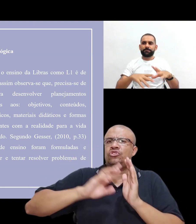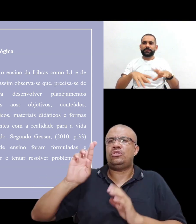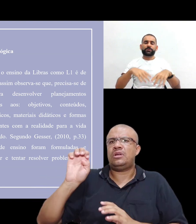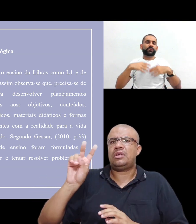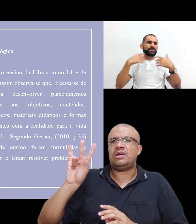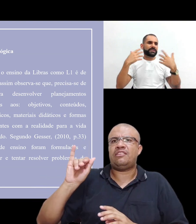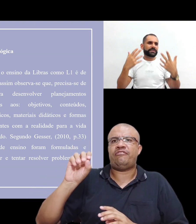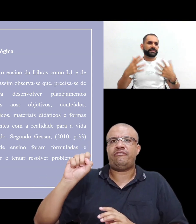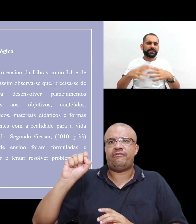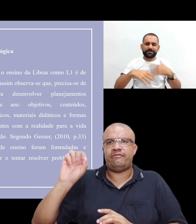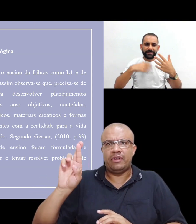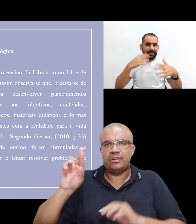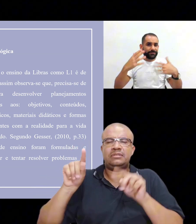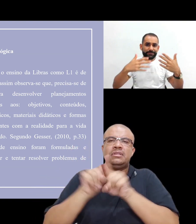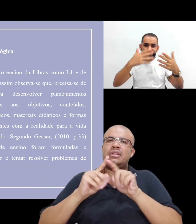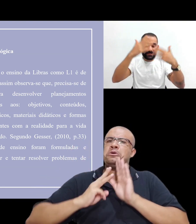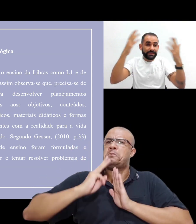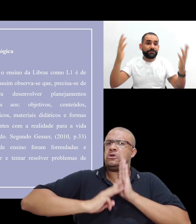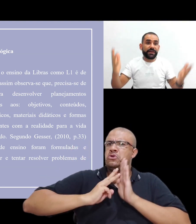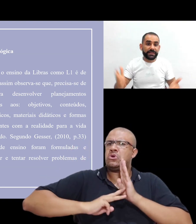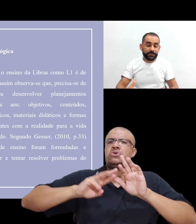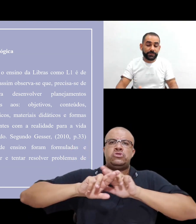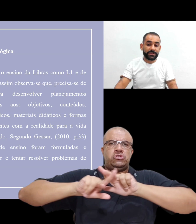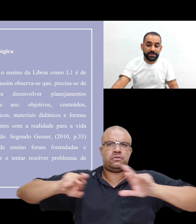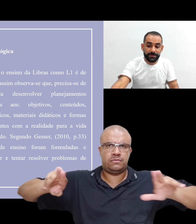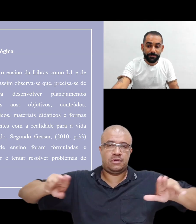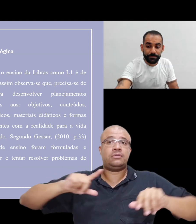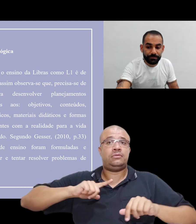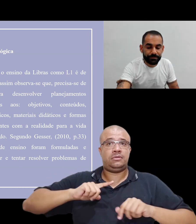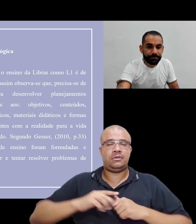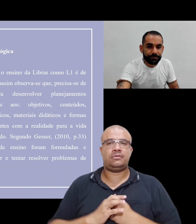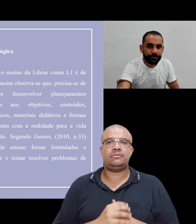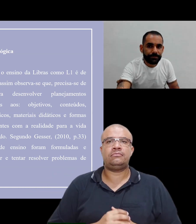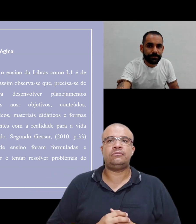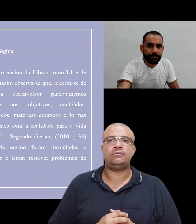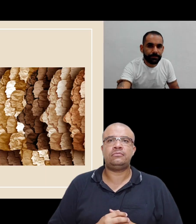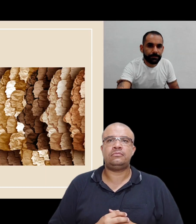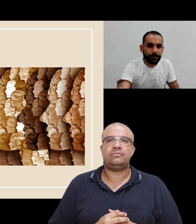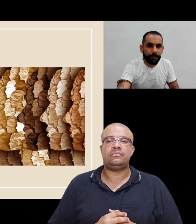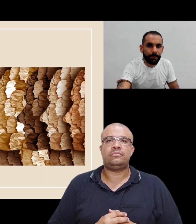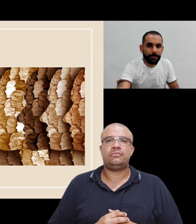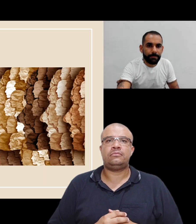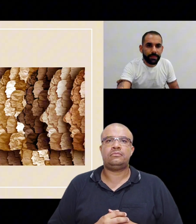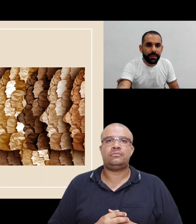reversa, metodologias, né, tem várias hoje em dia.